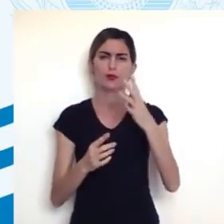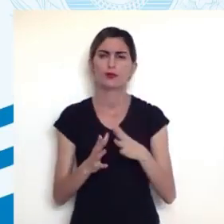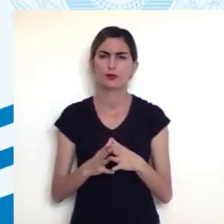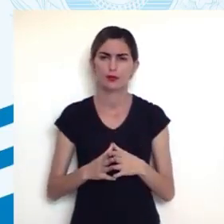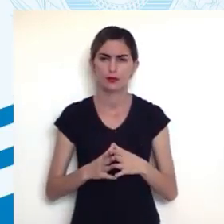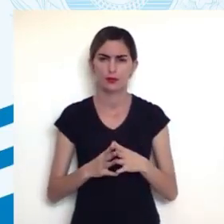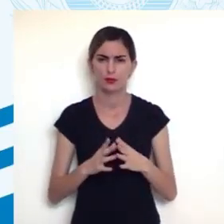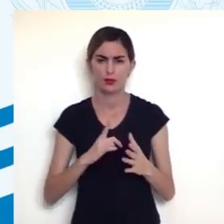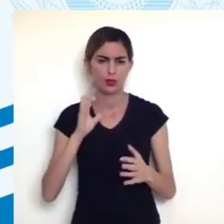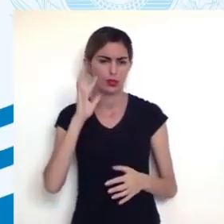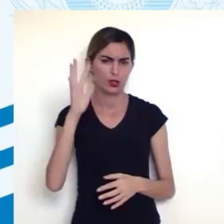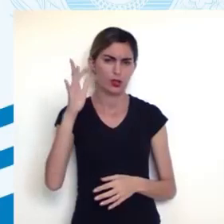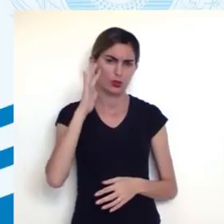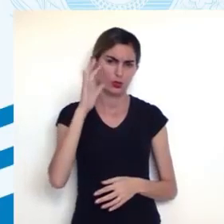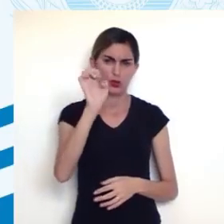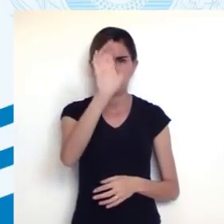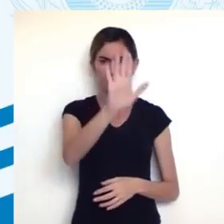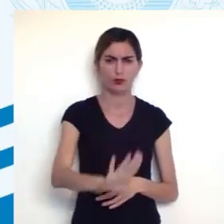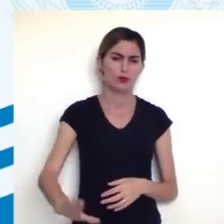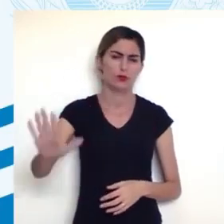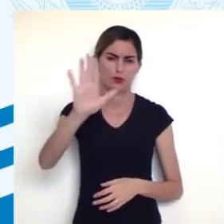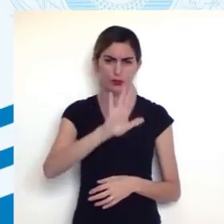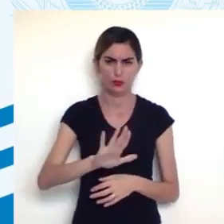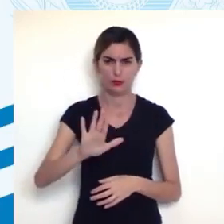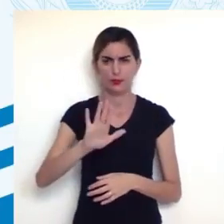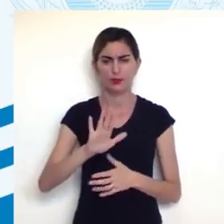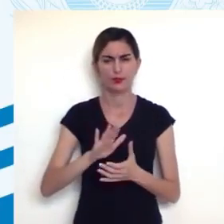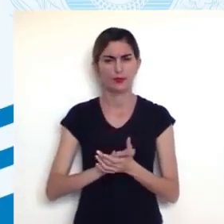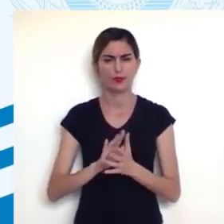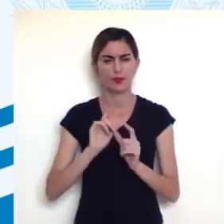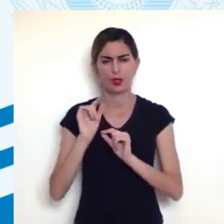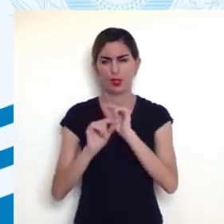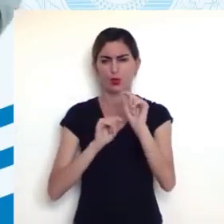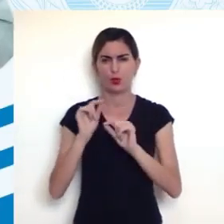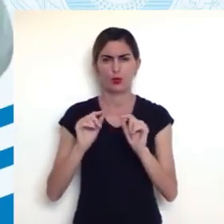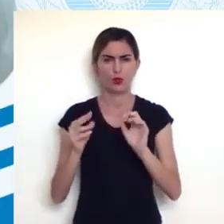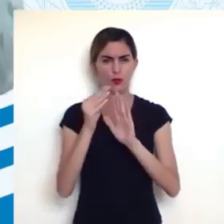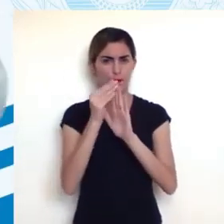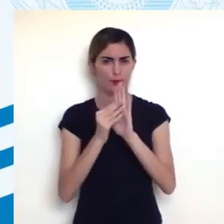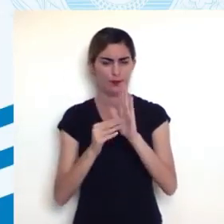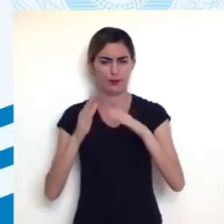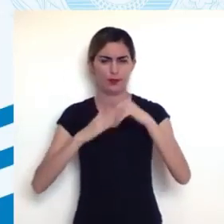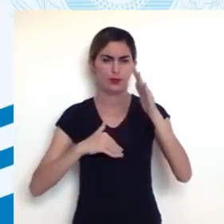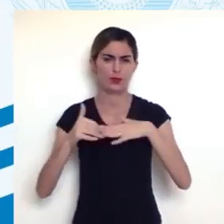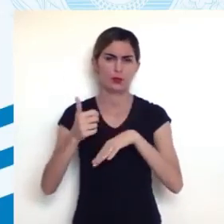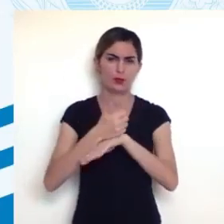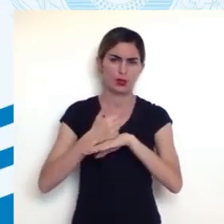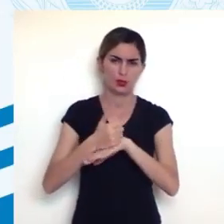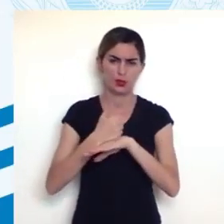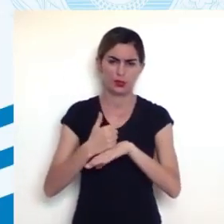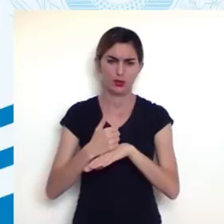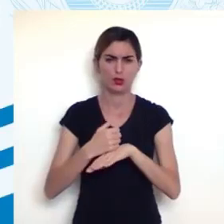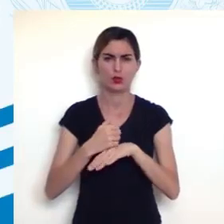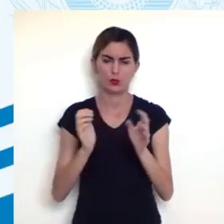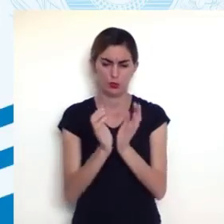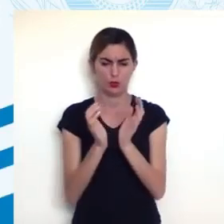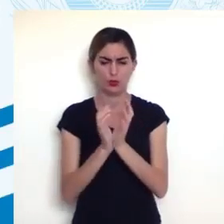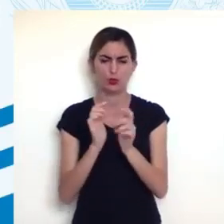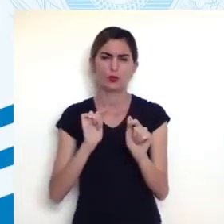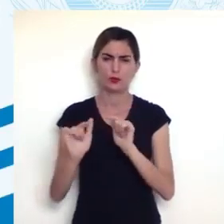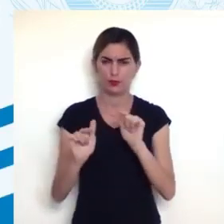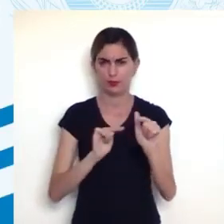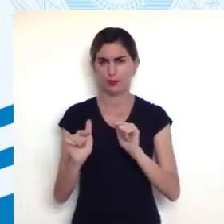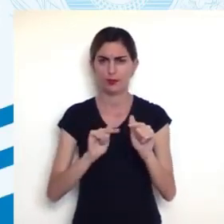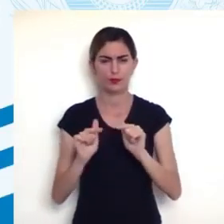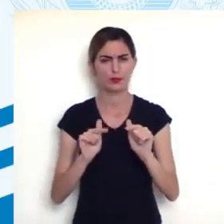ideias e teorias da Europa, não é isso? Que eram colocadas em prática pela classe